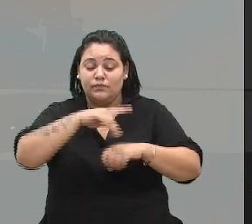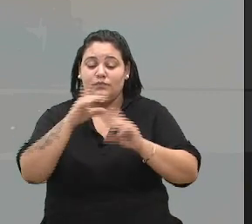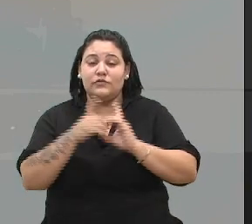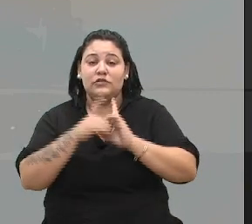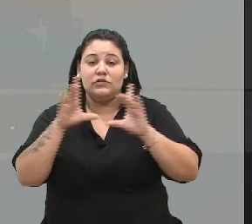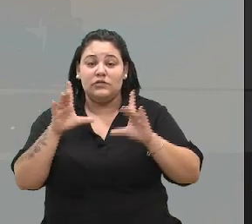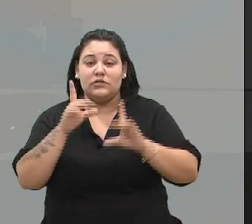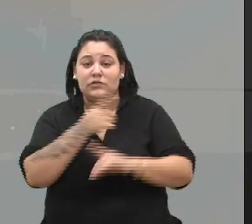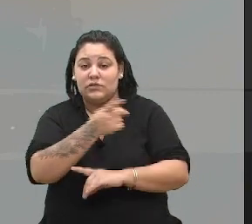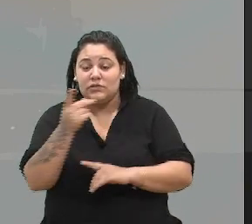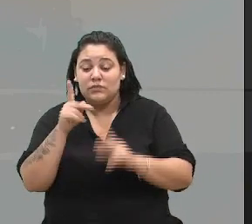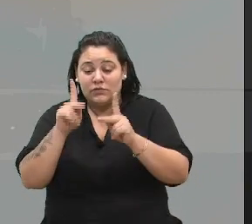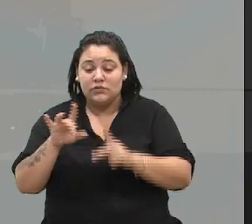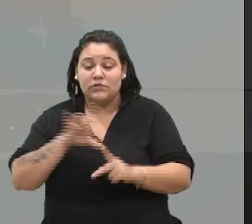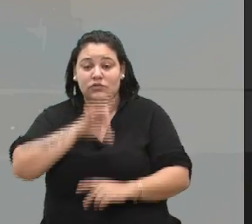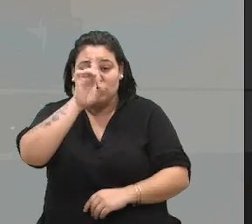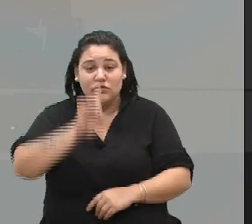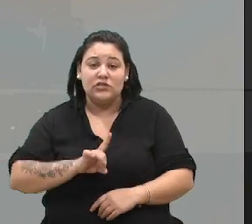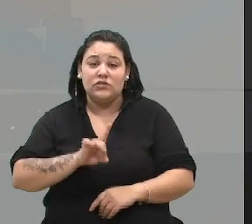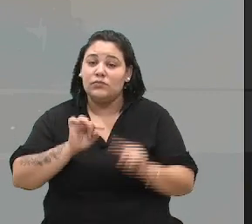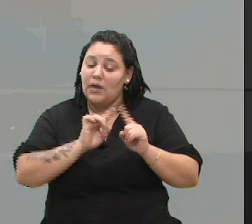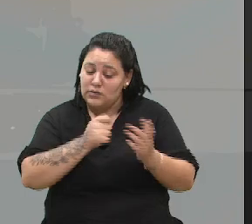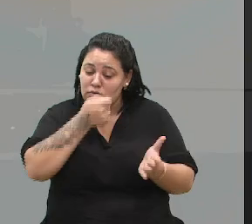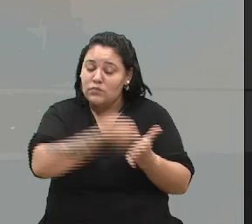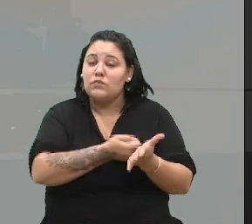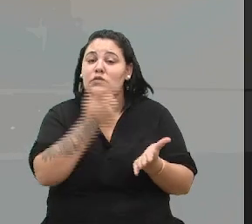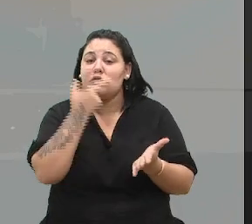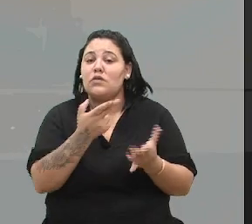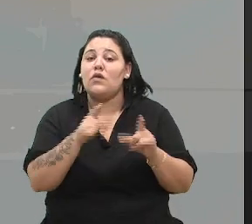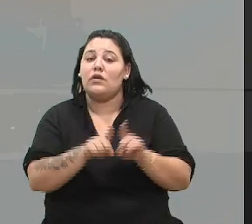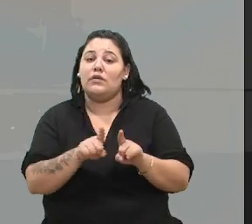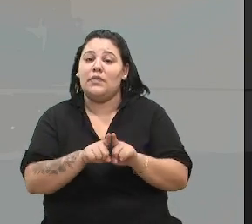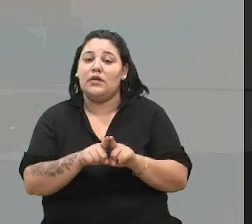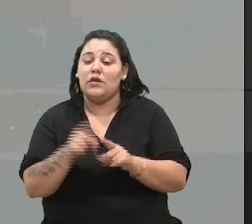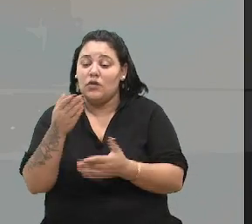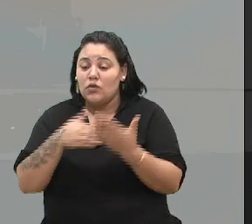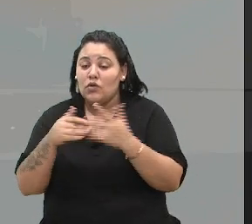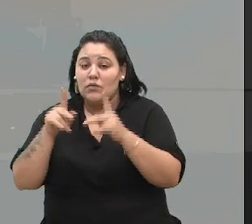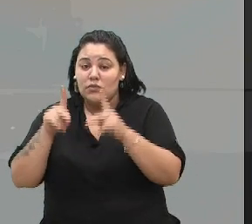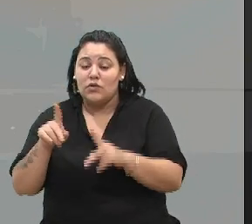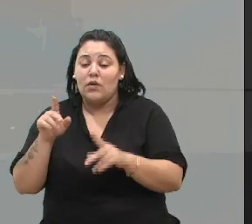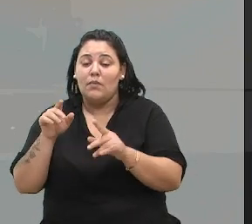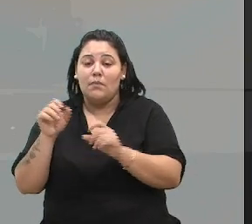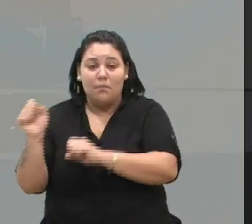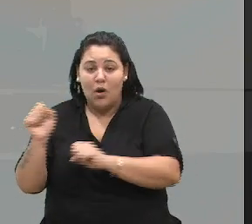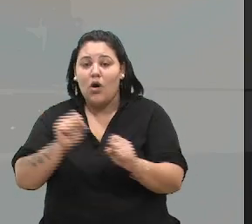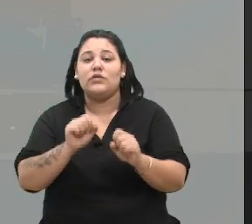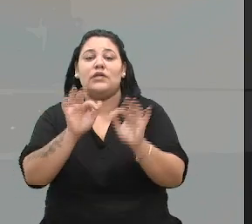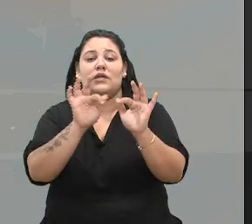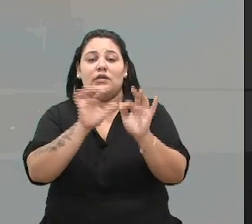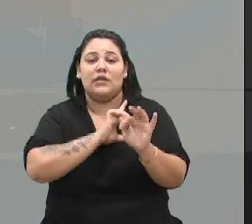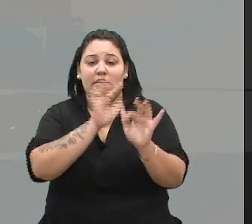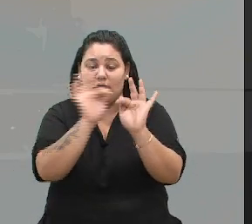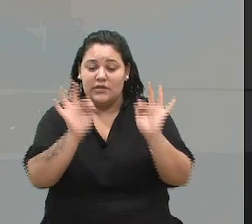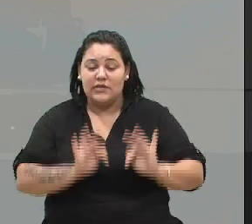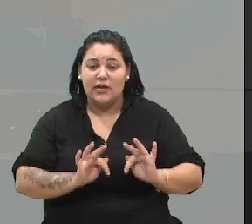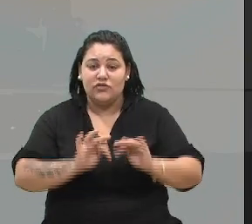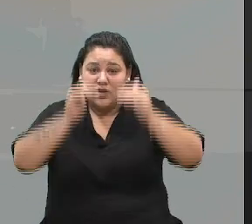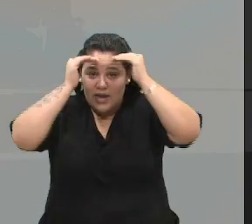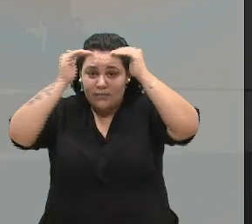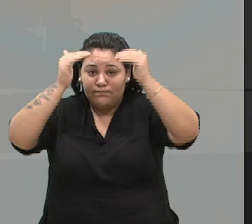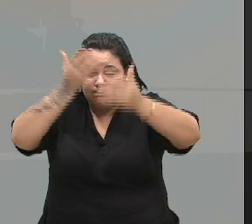todos tenham o mesmo direito e o mesmo dever, onde todos possam ser felizes, uns respeitando os